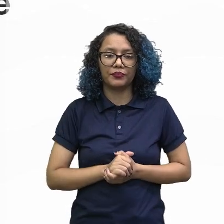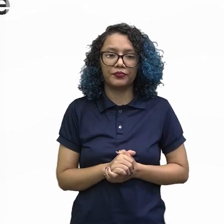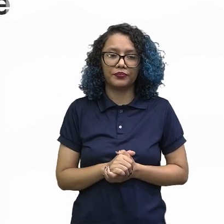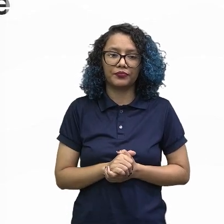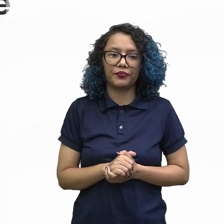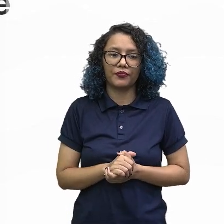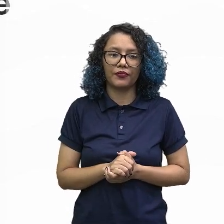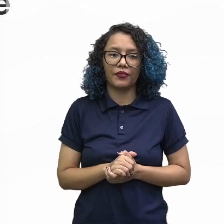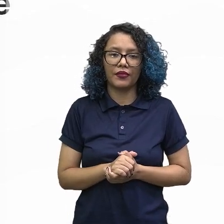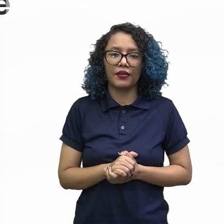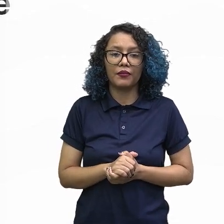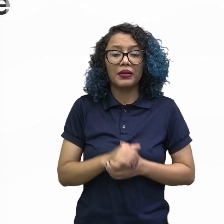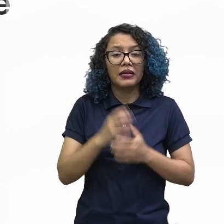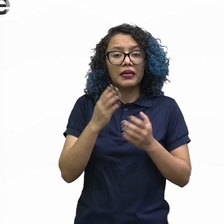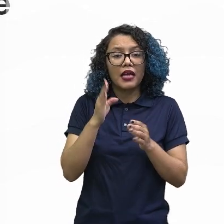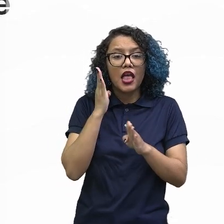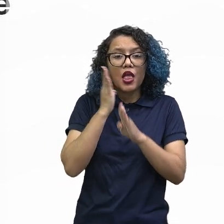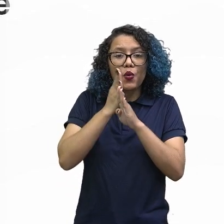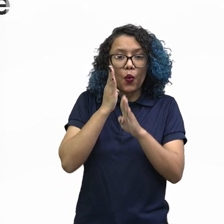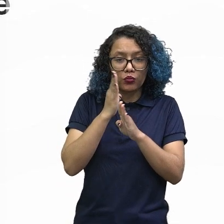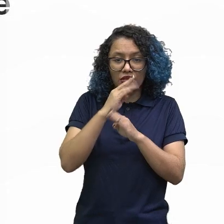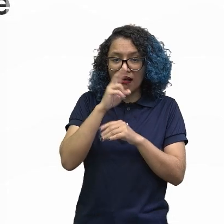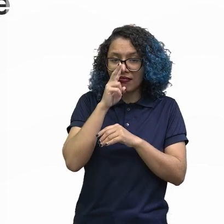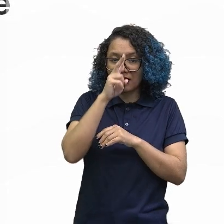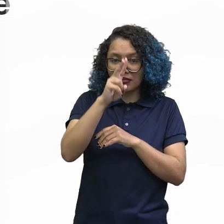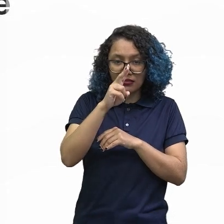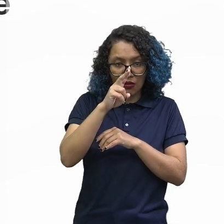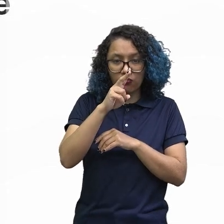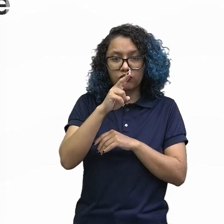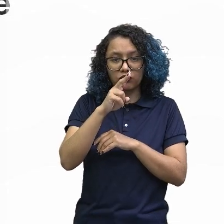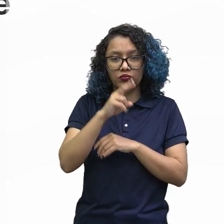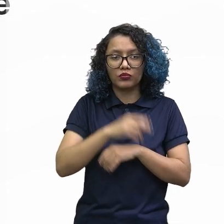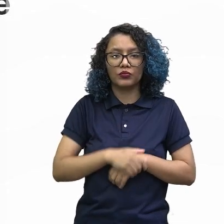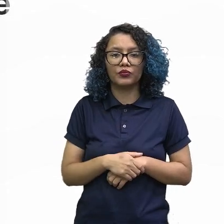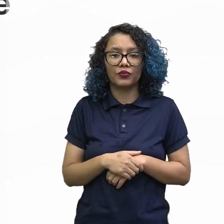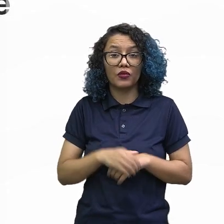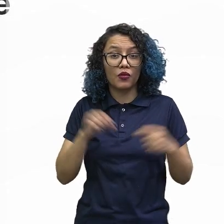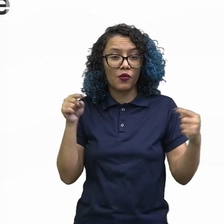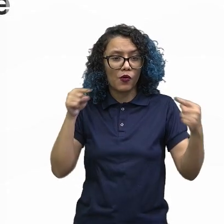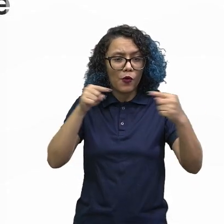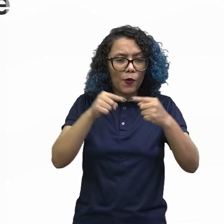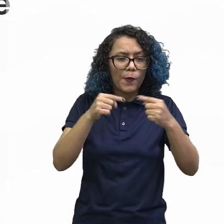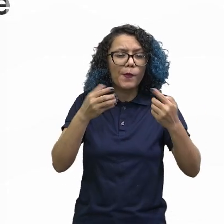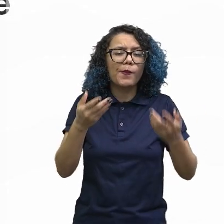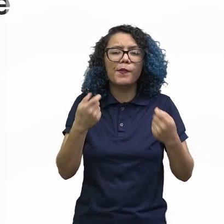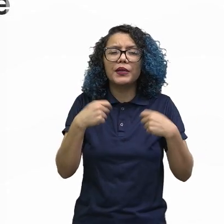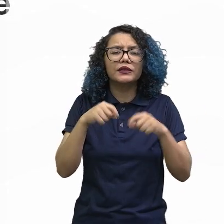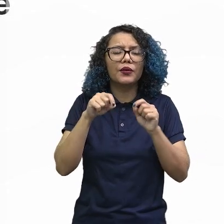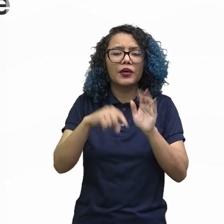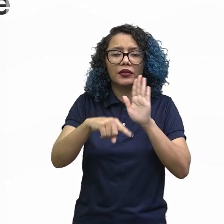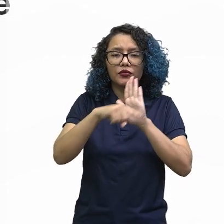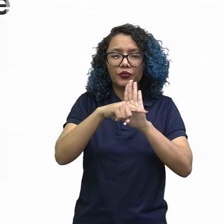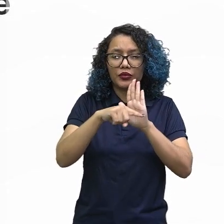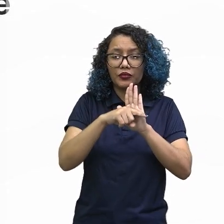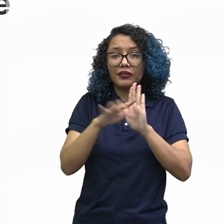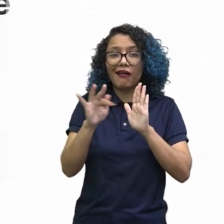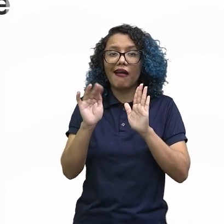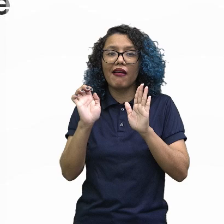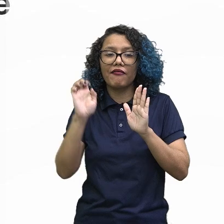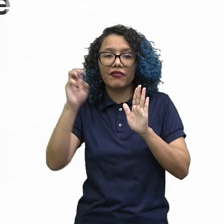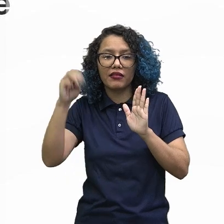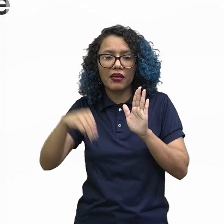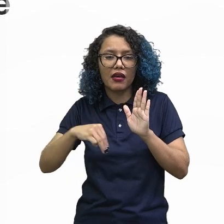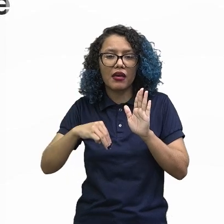tensão elétrica fornecida lá pelo gerador, que a gente chama de tensão elétrica equivalente, precisamos subtrair da força